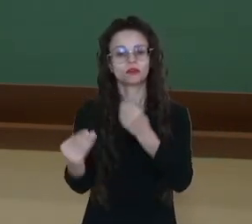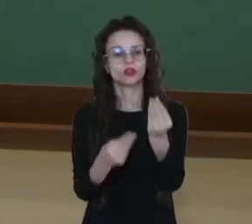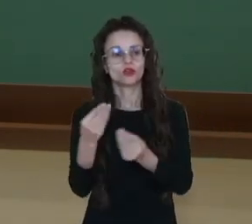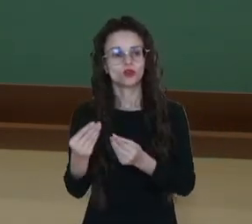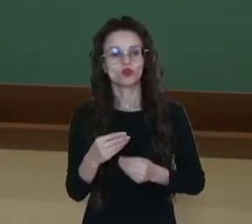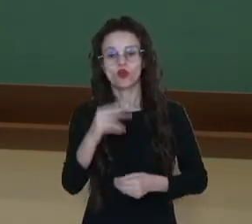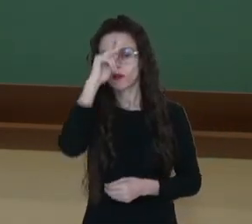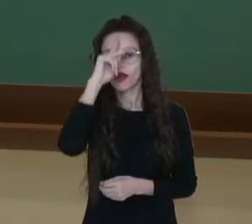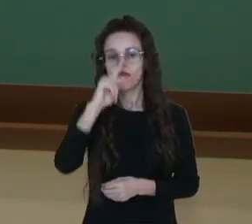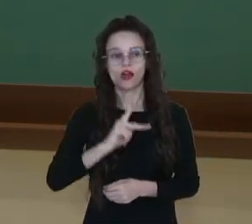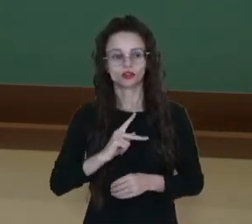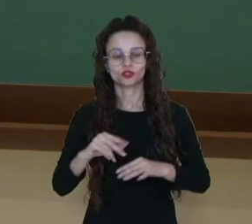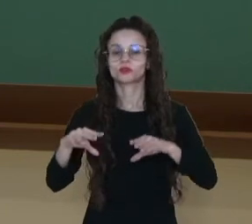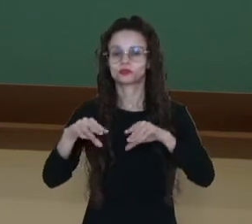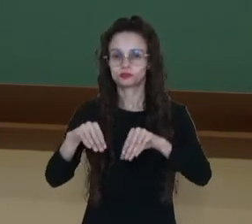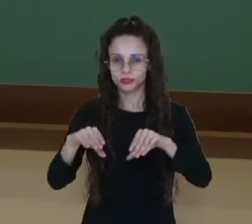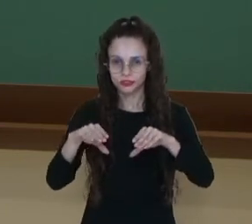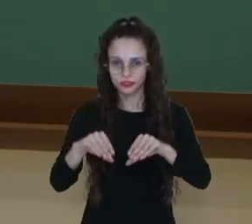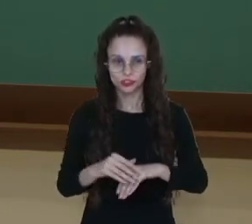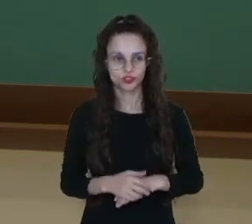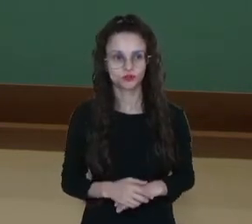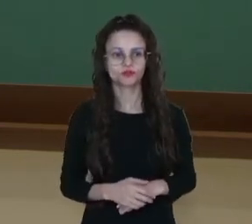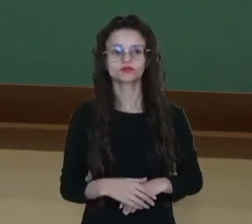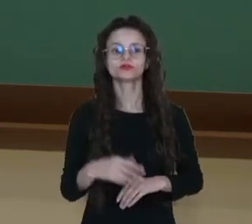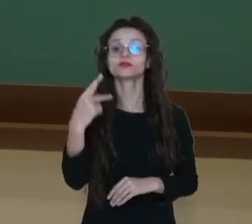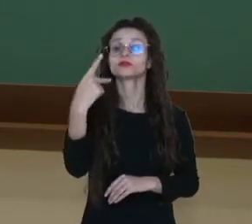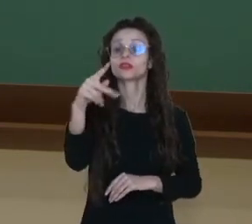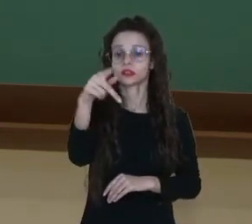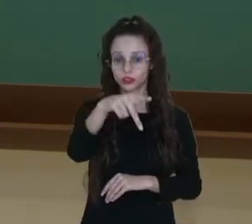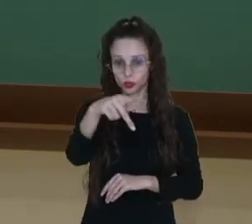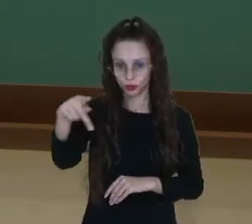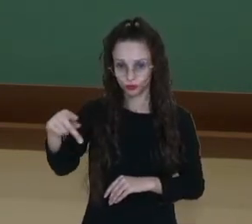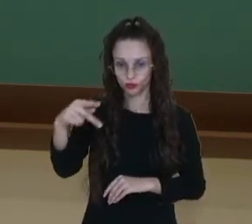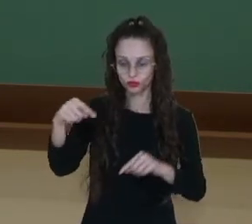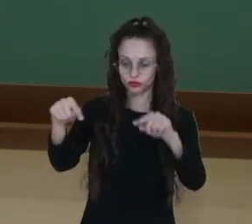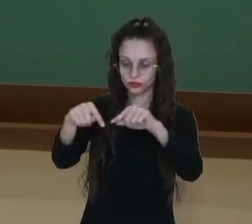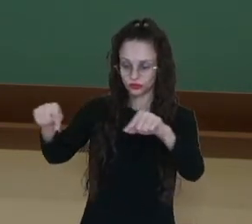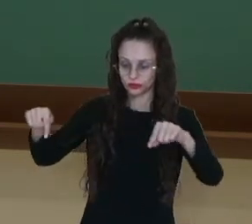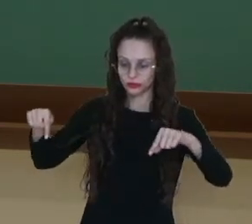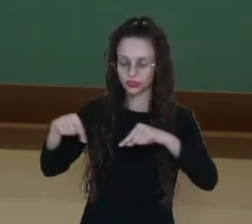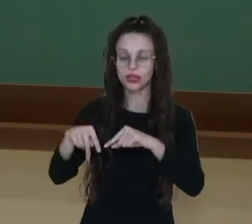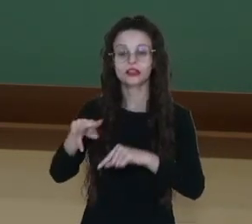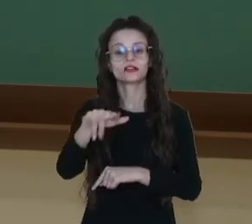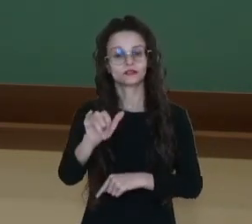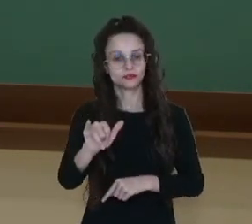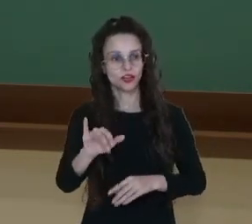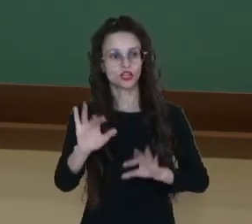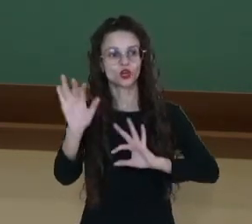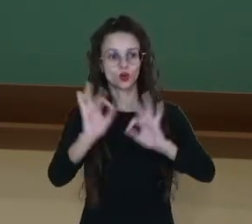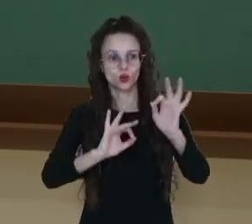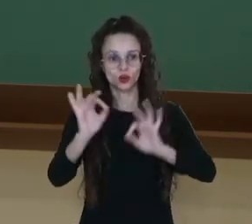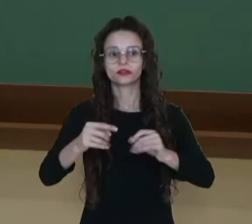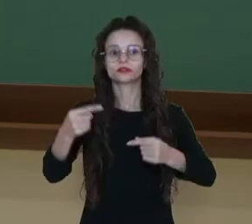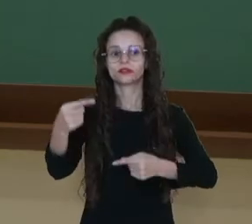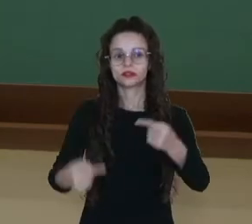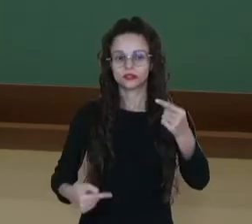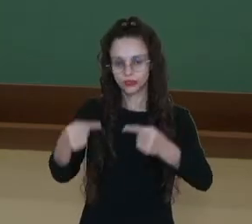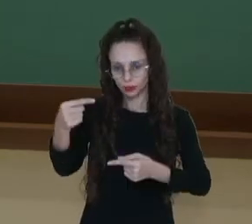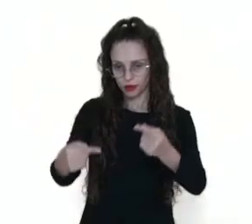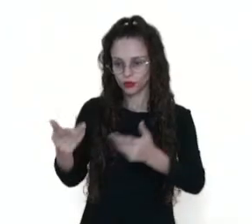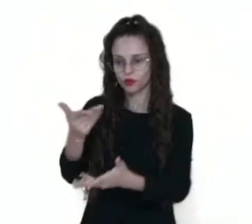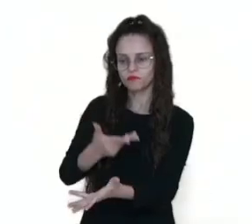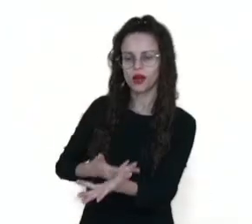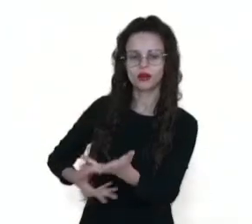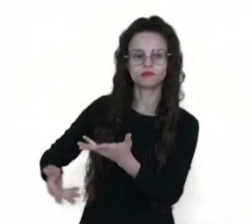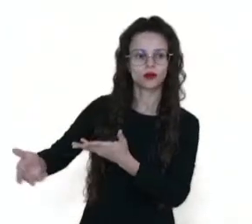fazer uma automassagem. O seu professor aí na sua sala irá organizar um debate, um